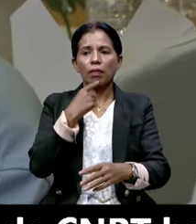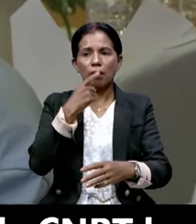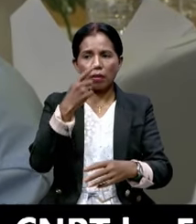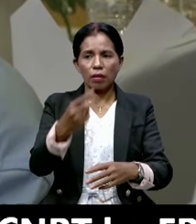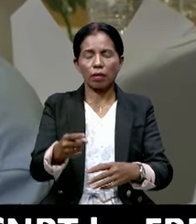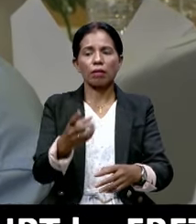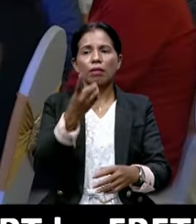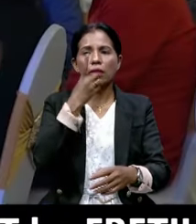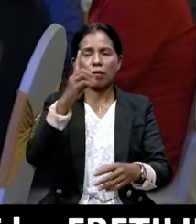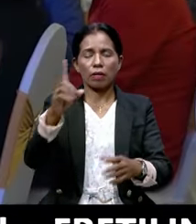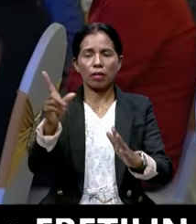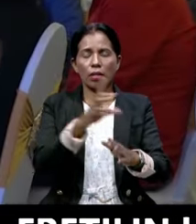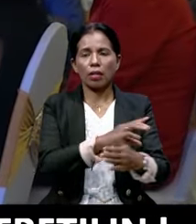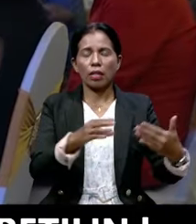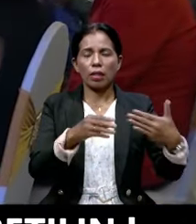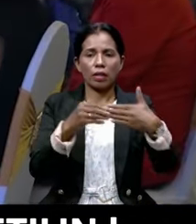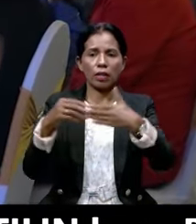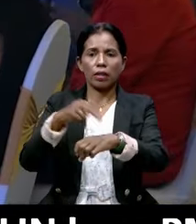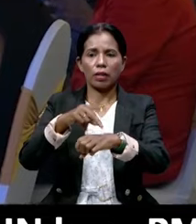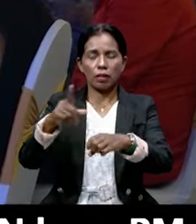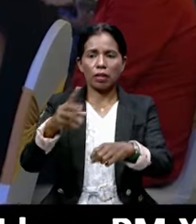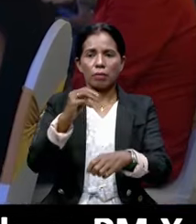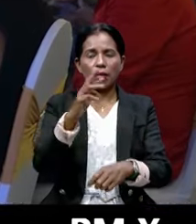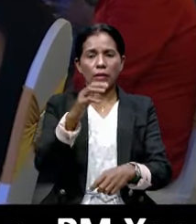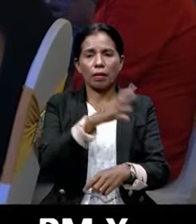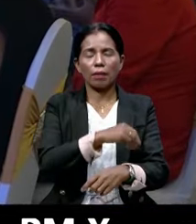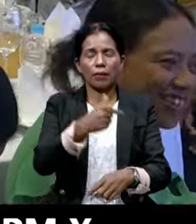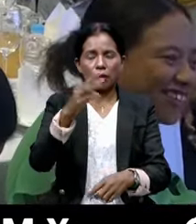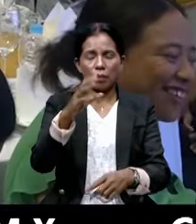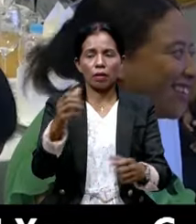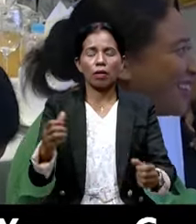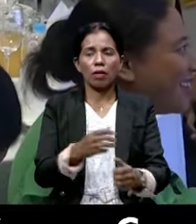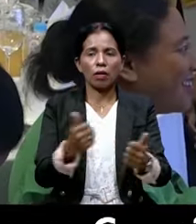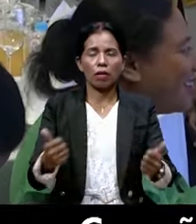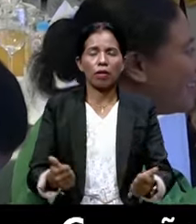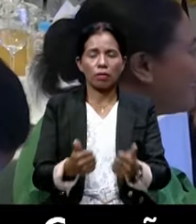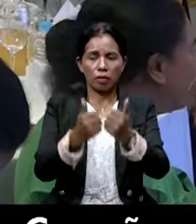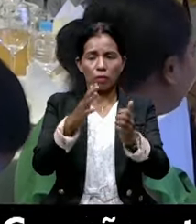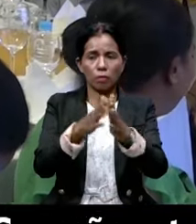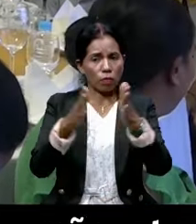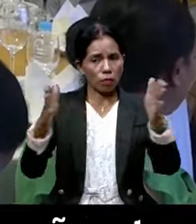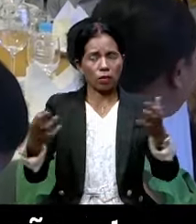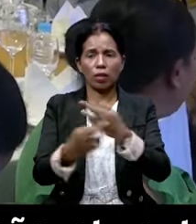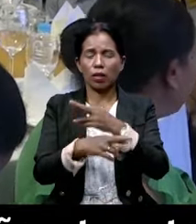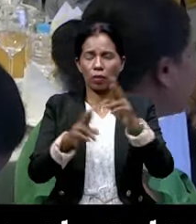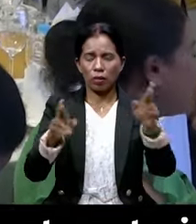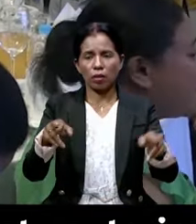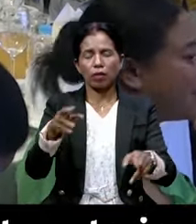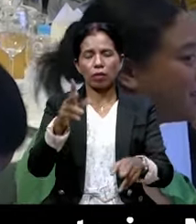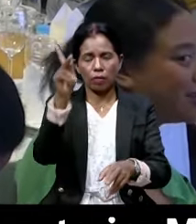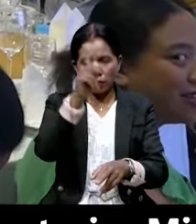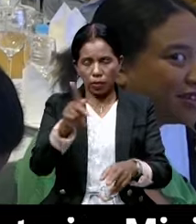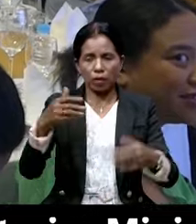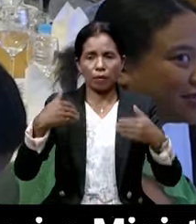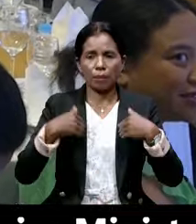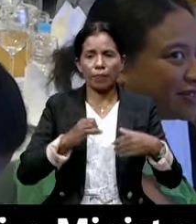com a declaração líder nacional, Maria Alcatiri, nebe makateten, GMN, com a audência, bot, hatu duduni lihusi resultado pesquisa nebe makiha. Hau nai